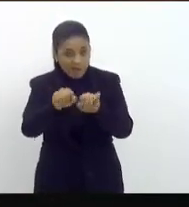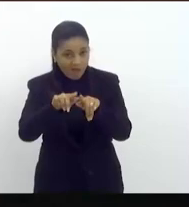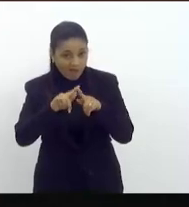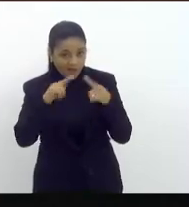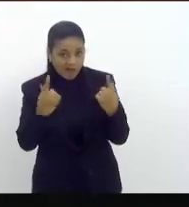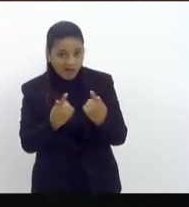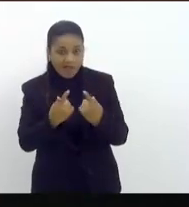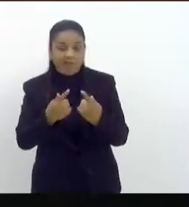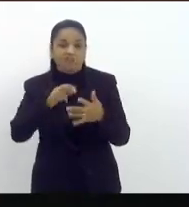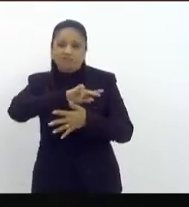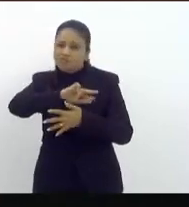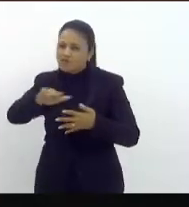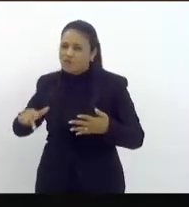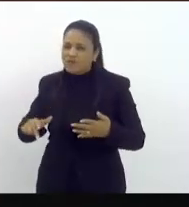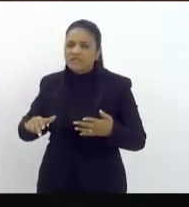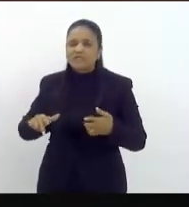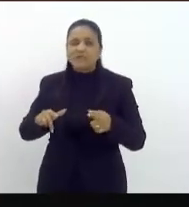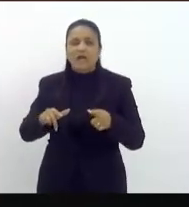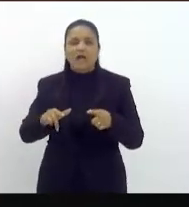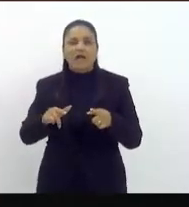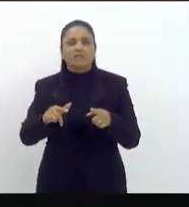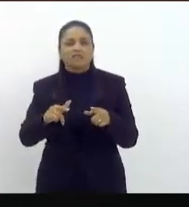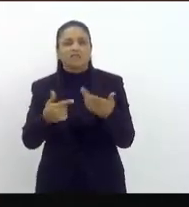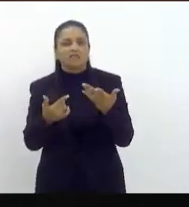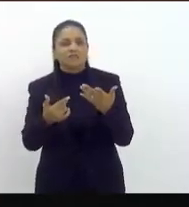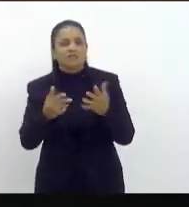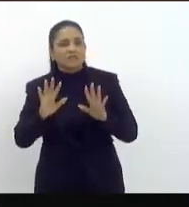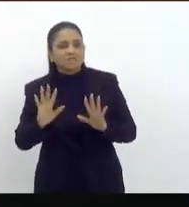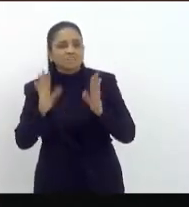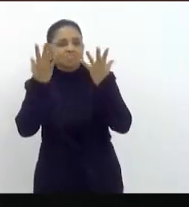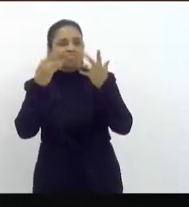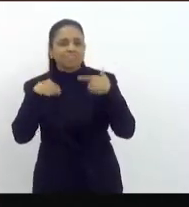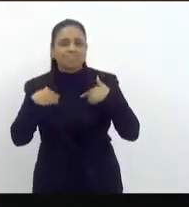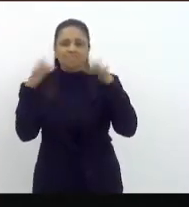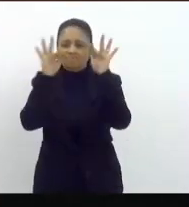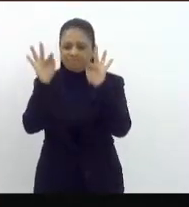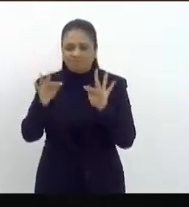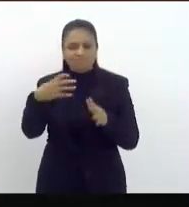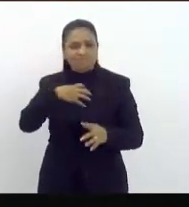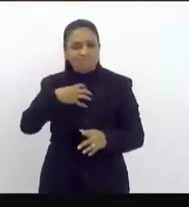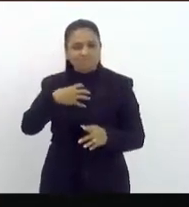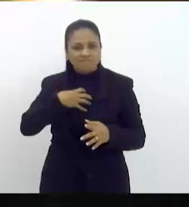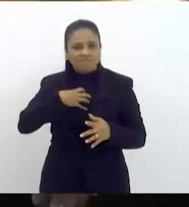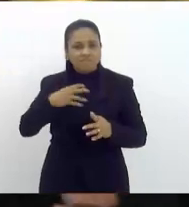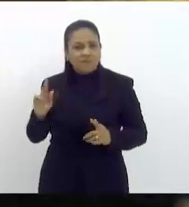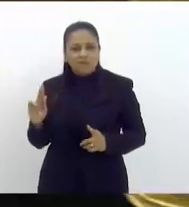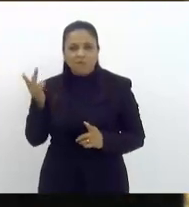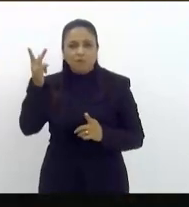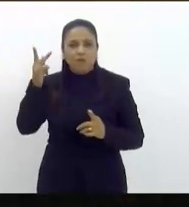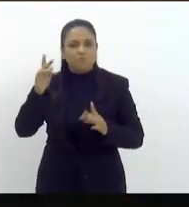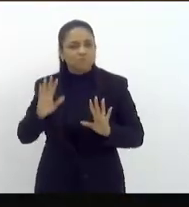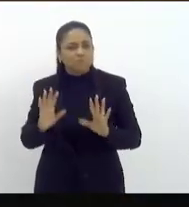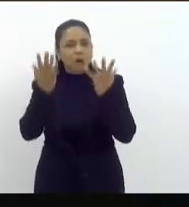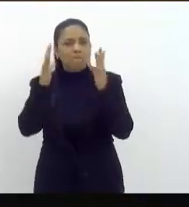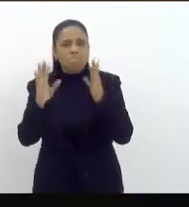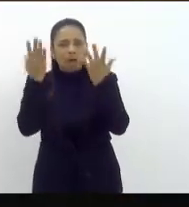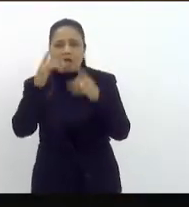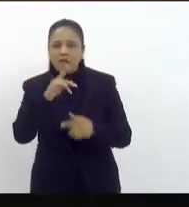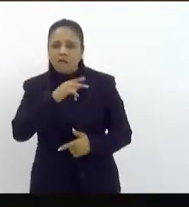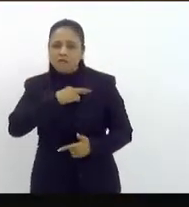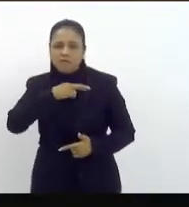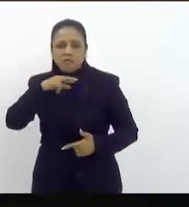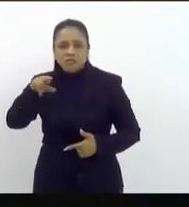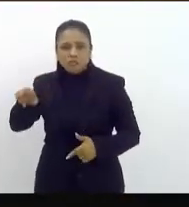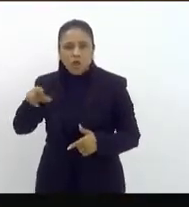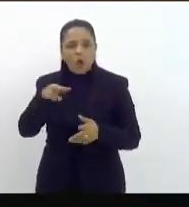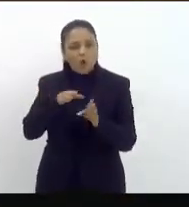diversidade da população Fluminense tem sido muito feliz em valorizar diversas manifestações religiosas de